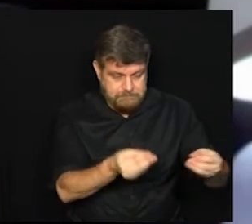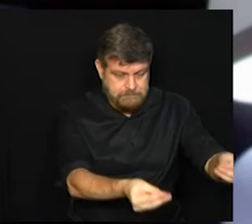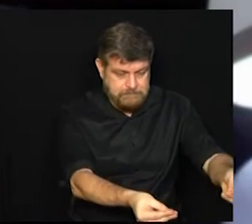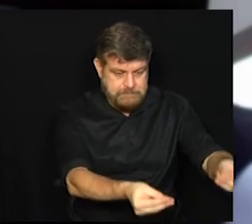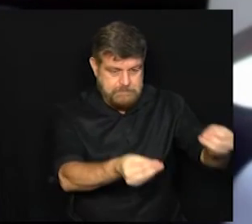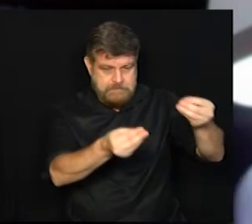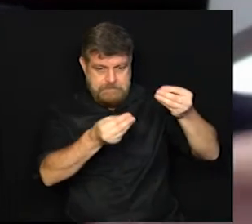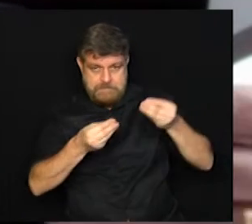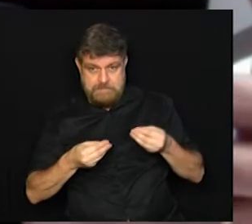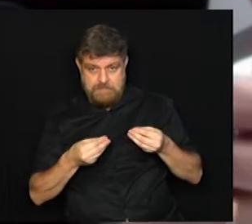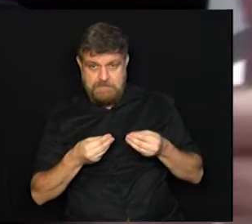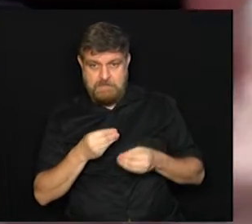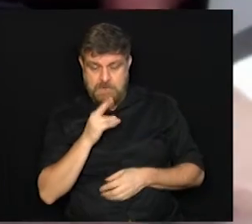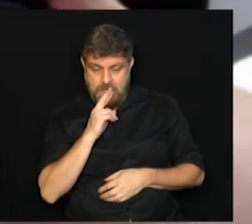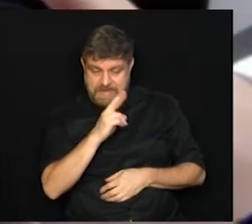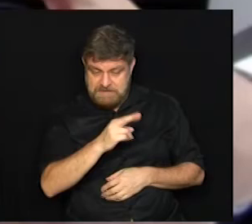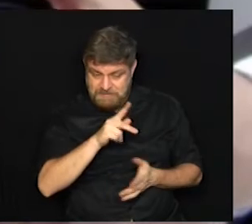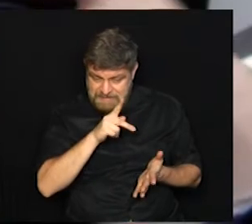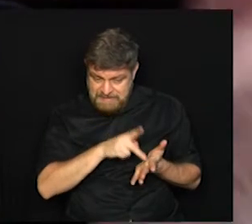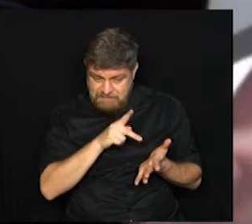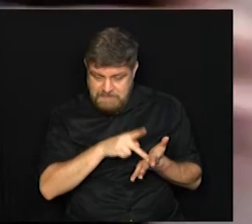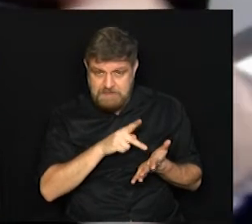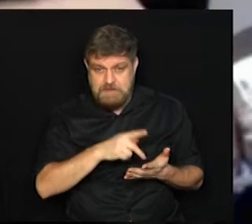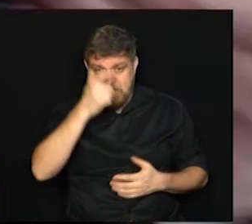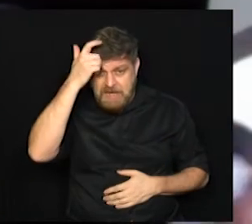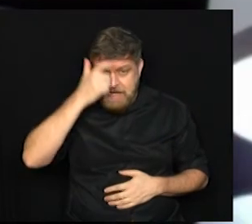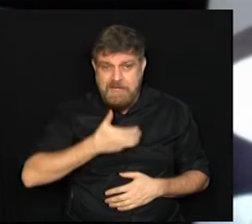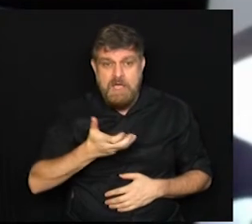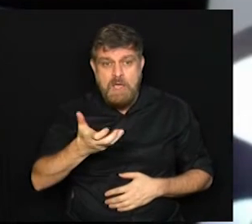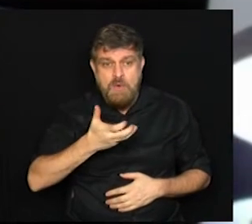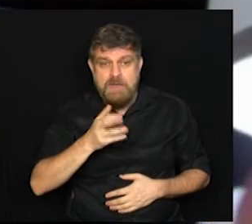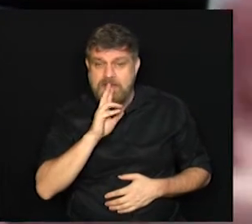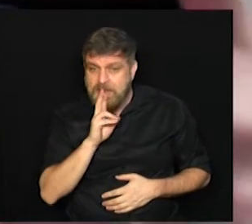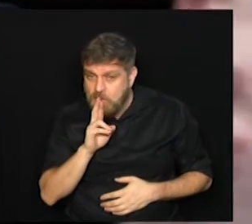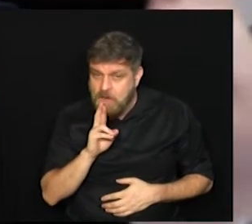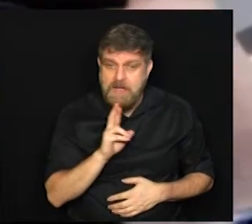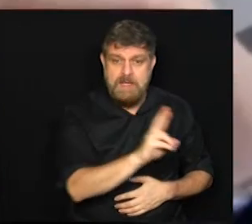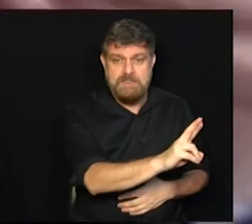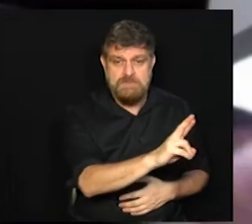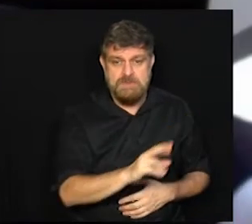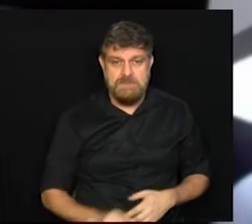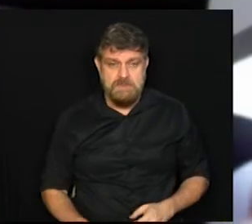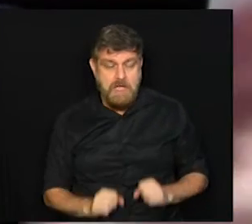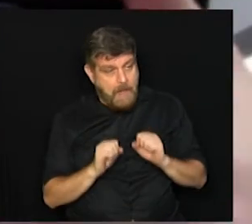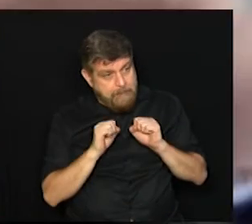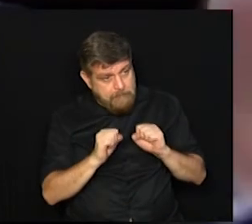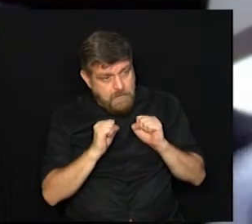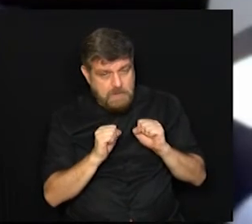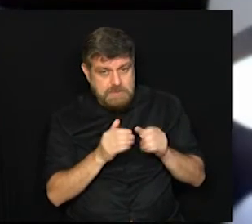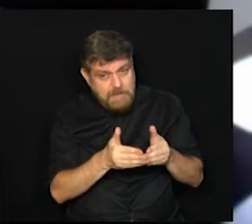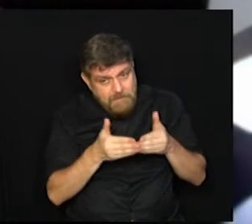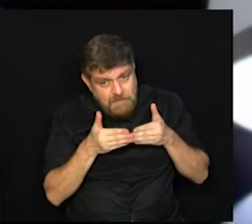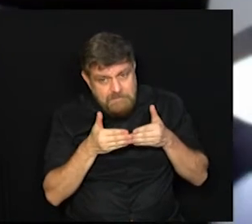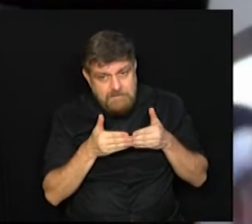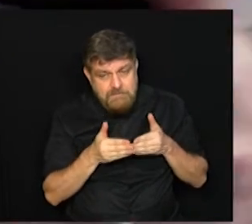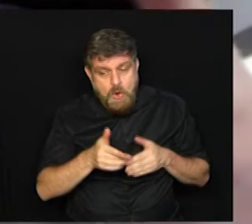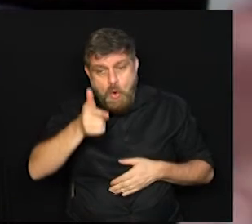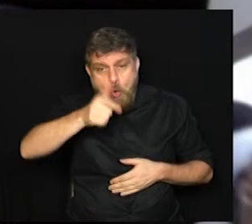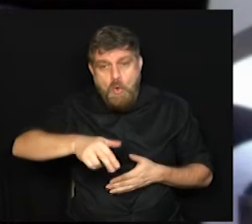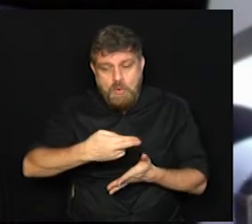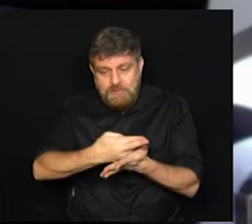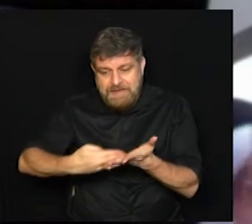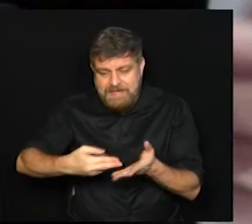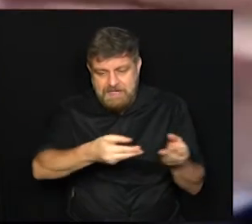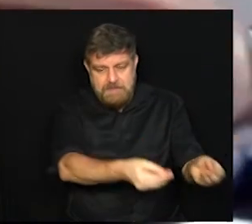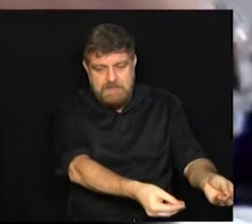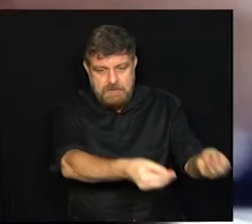digo sinceramente, mas eu faço questão de responder para você. Então, se a senhora puder me encaminhar um novo requerimento sobre